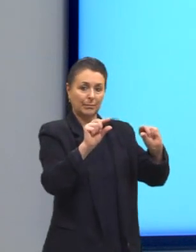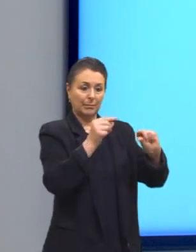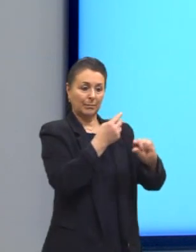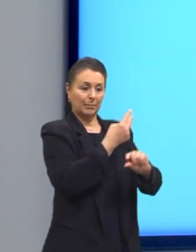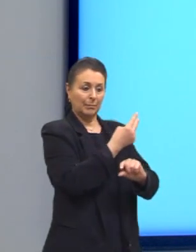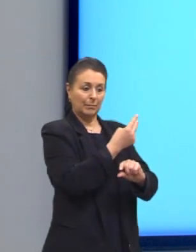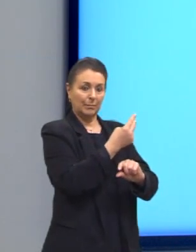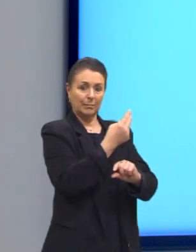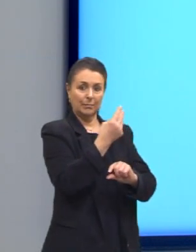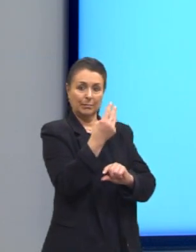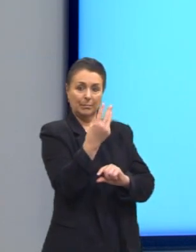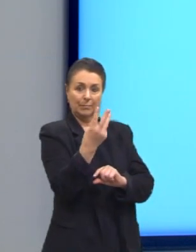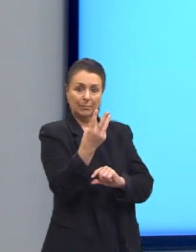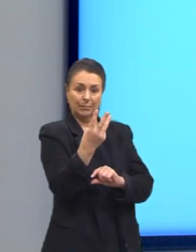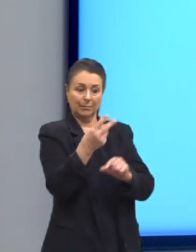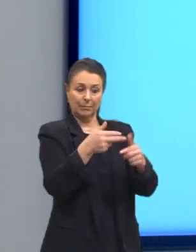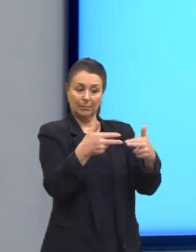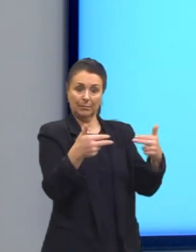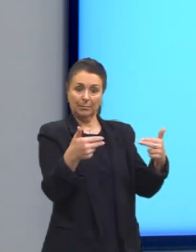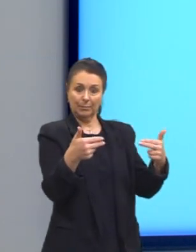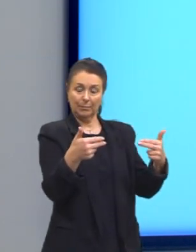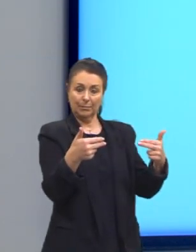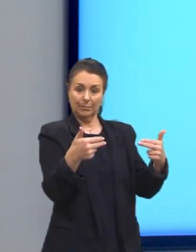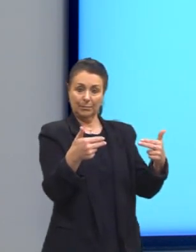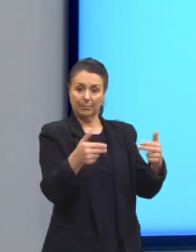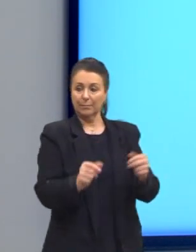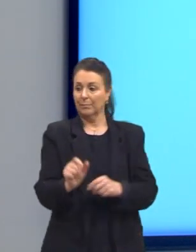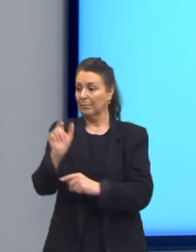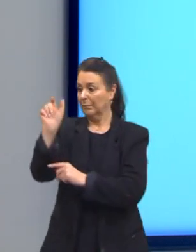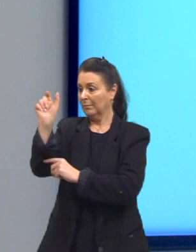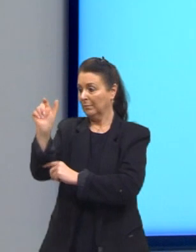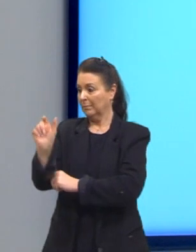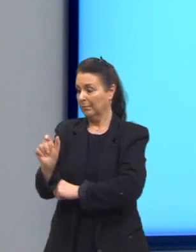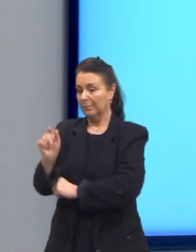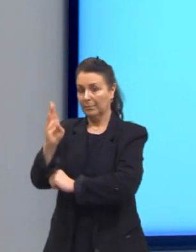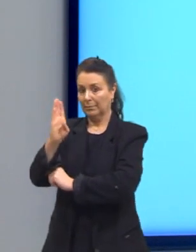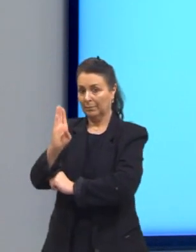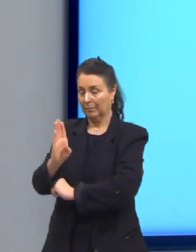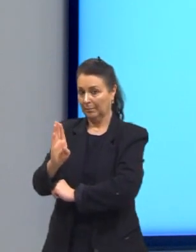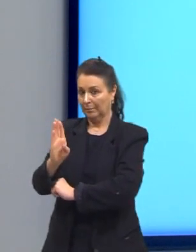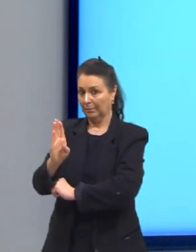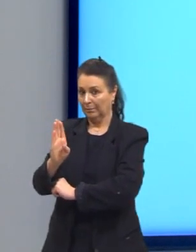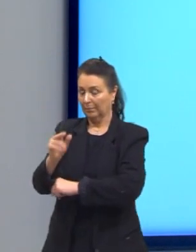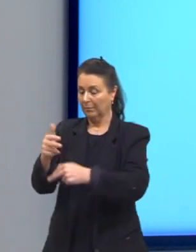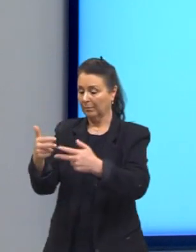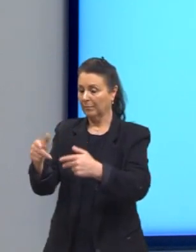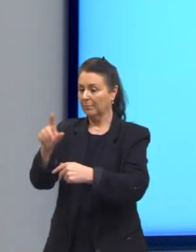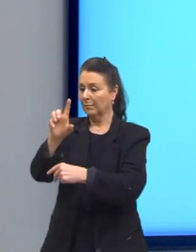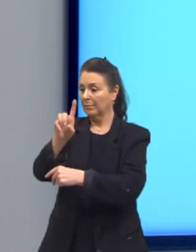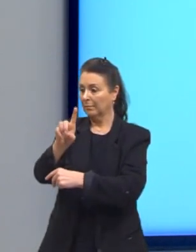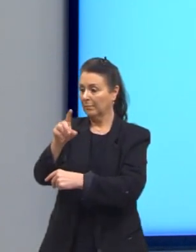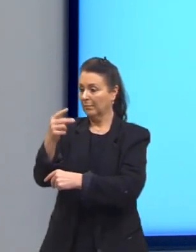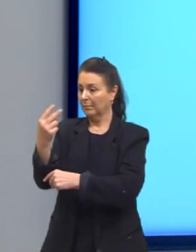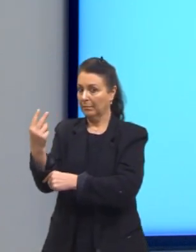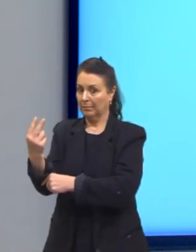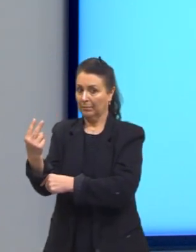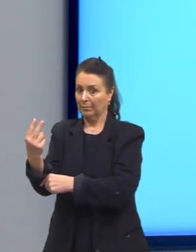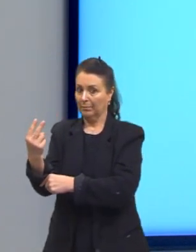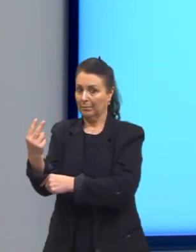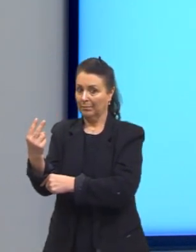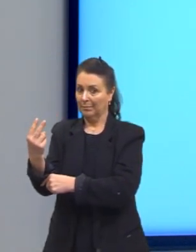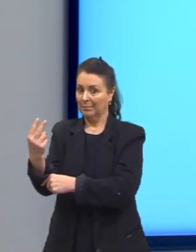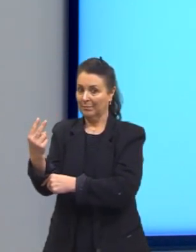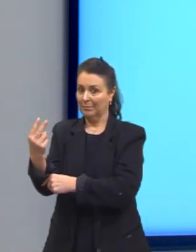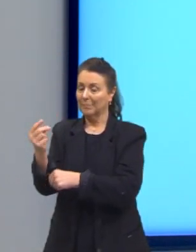e três são esses os elementos A primeira coluna da matriz b são os elementos 1 e 2 Então nós vamos